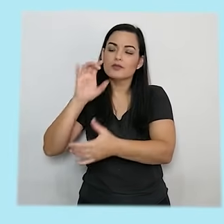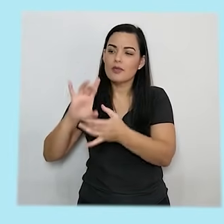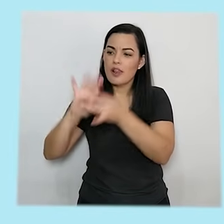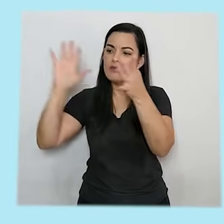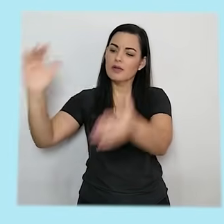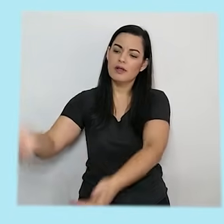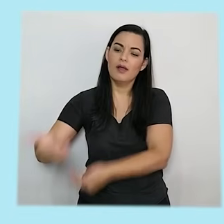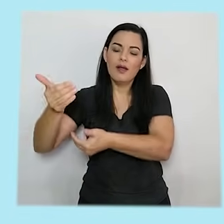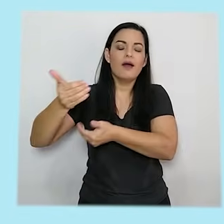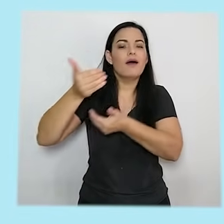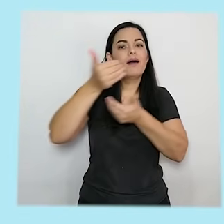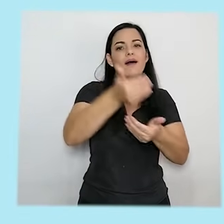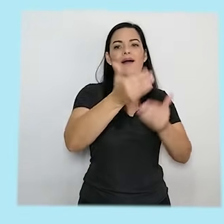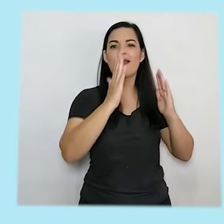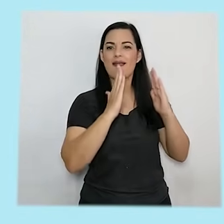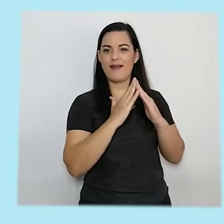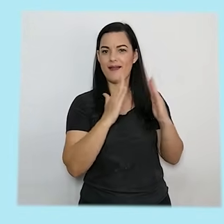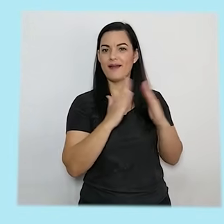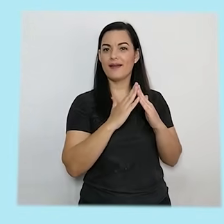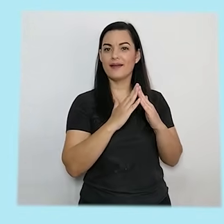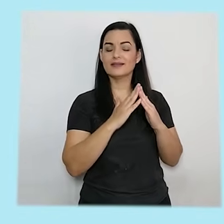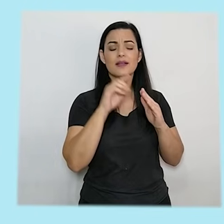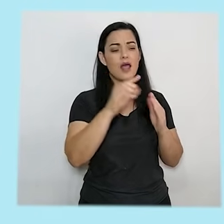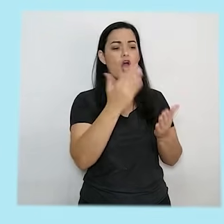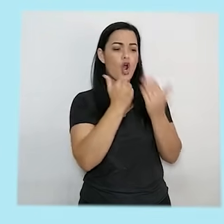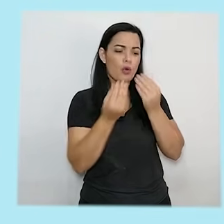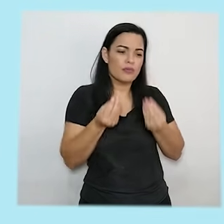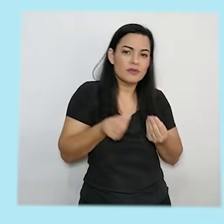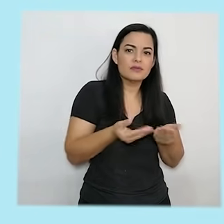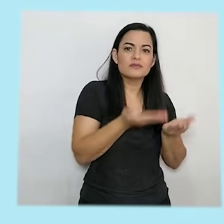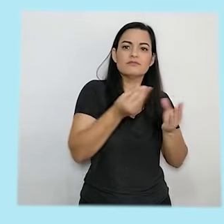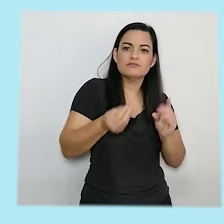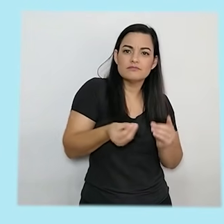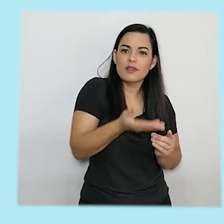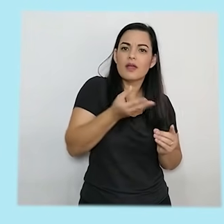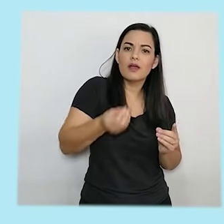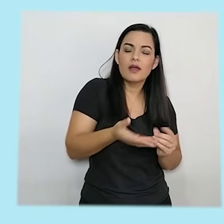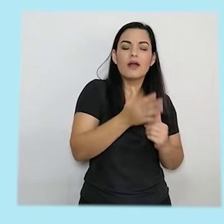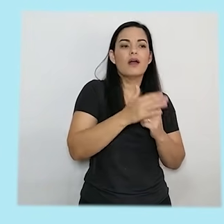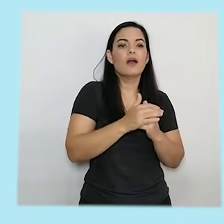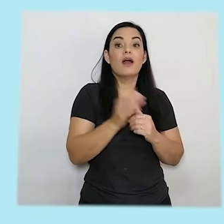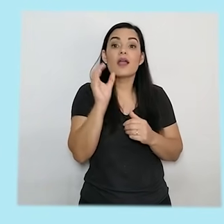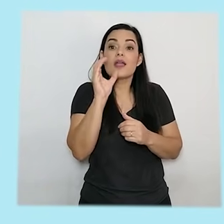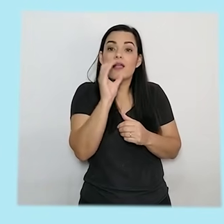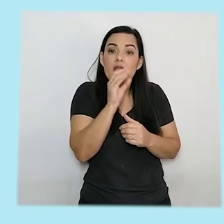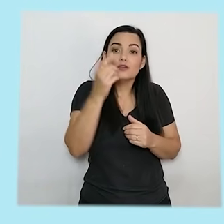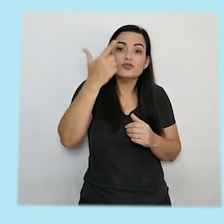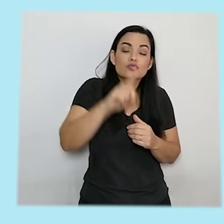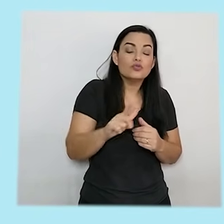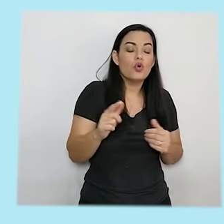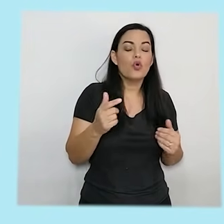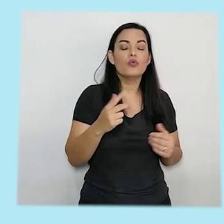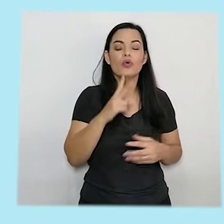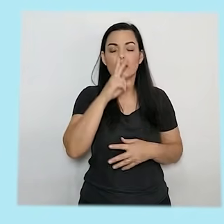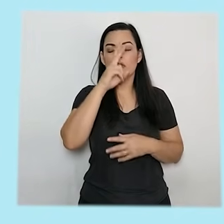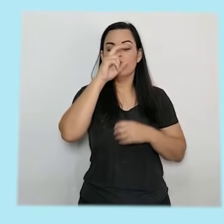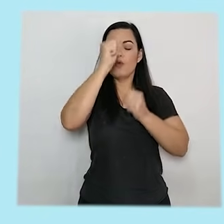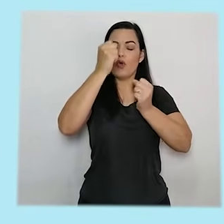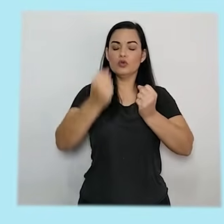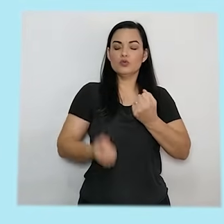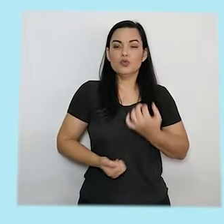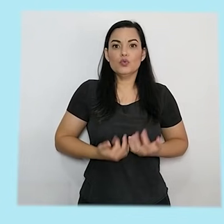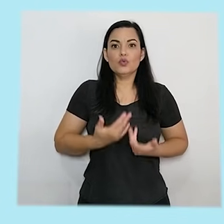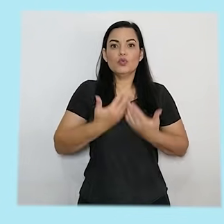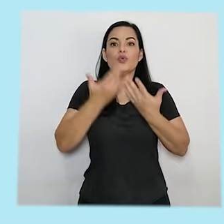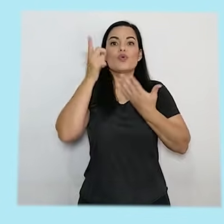foi alimentado e aquecido, recuperando um pouco de suas forças. Logo que deu sinais de vida, os filhos